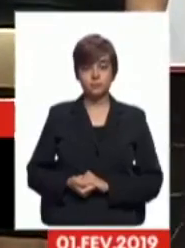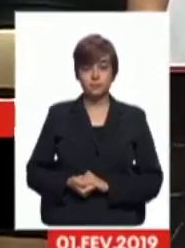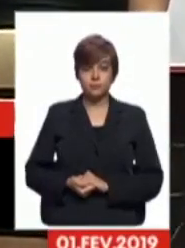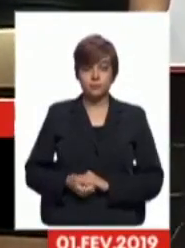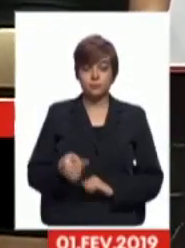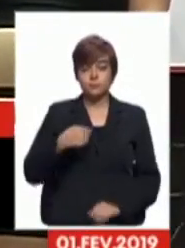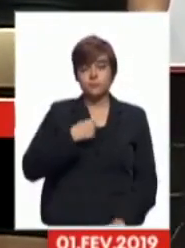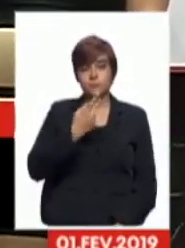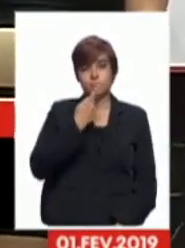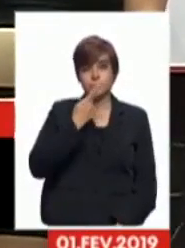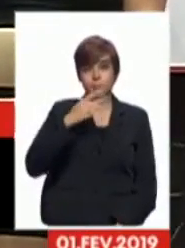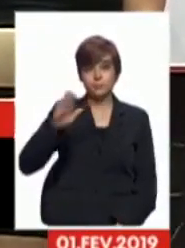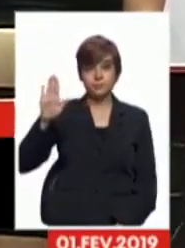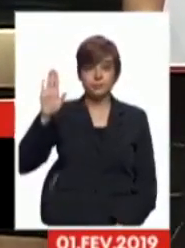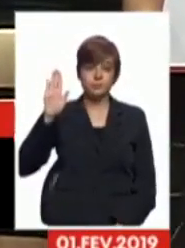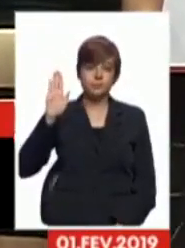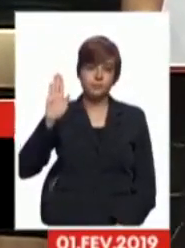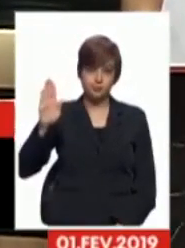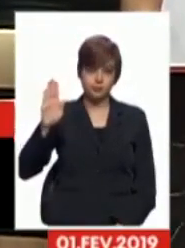Assim o prometo.